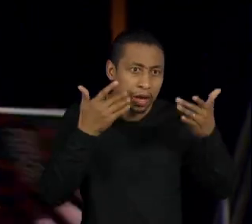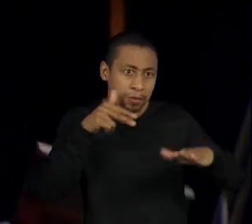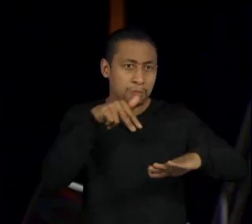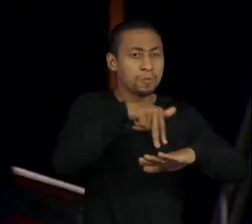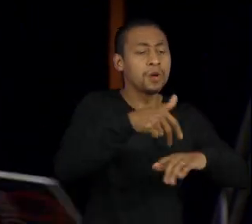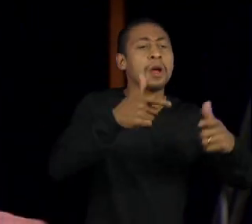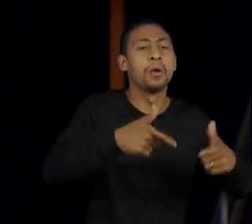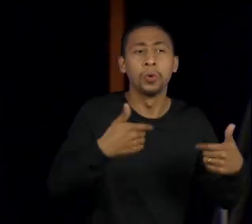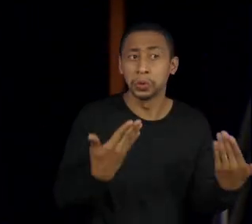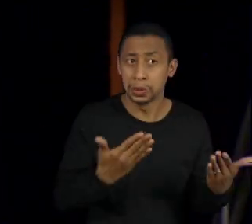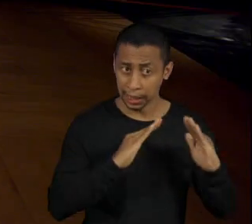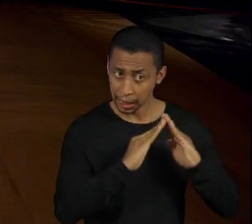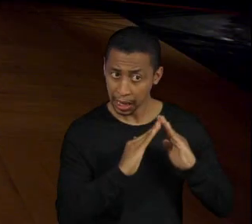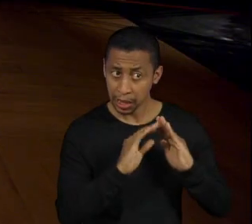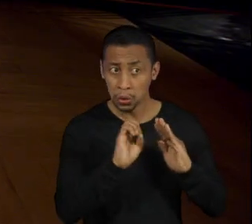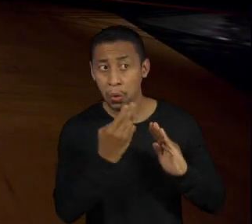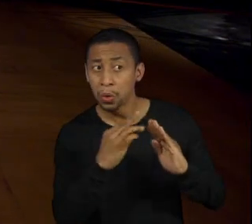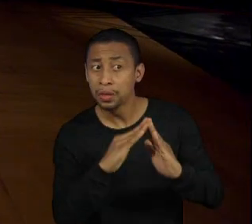casa, foi na escola, como é que foi isso?